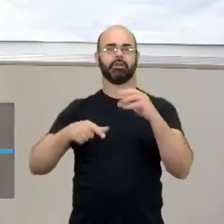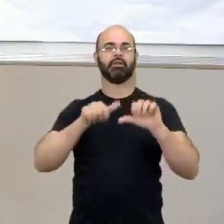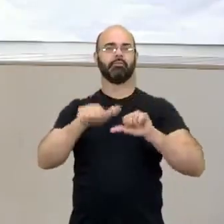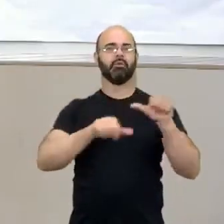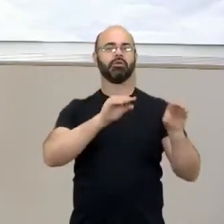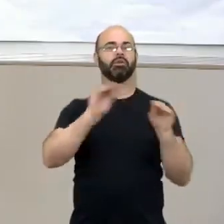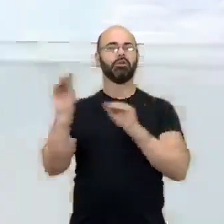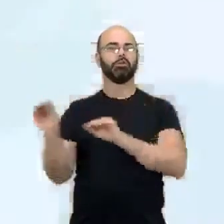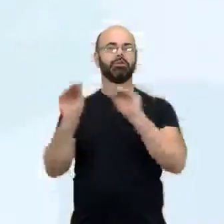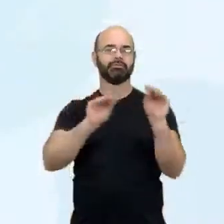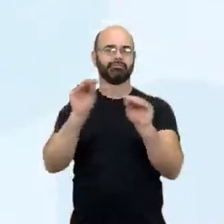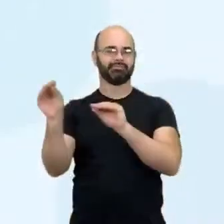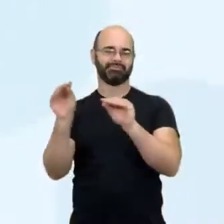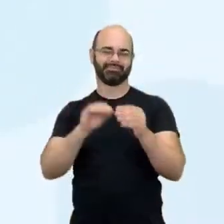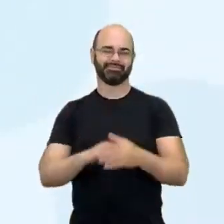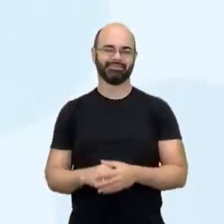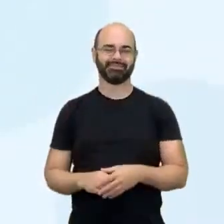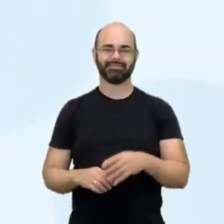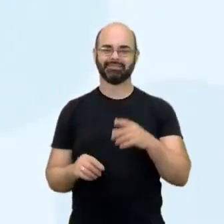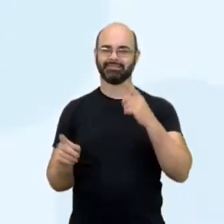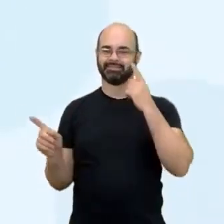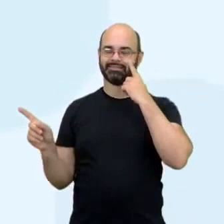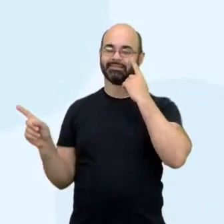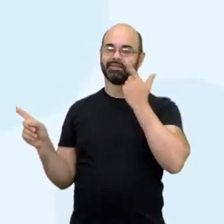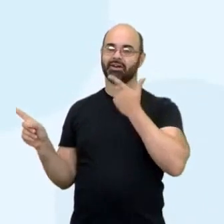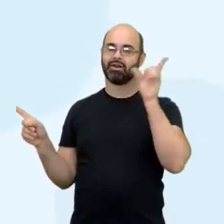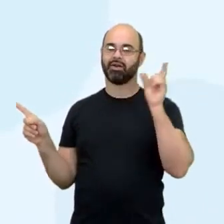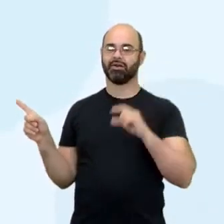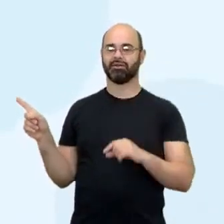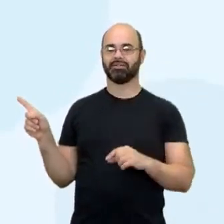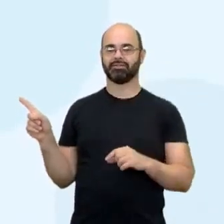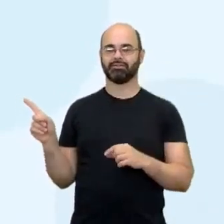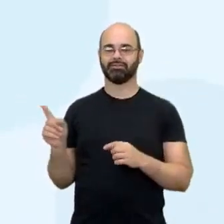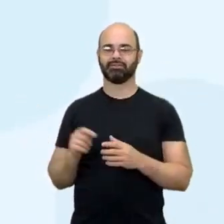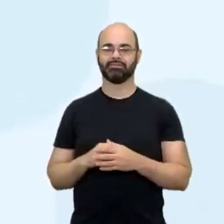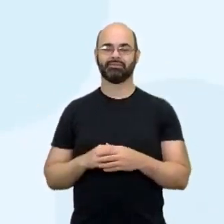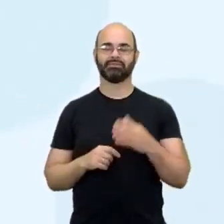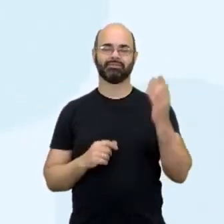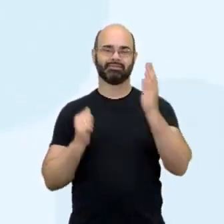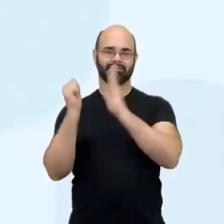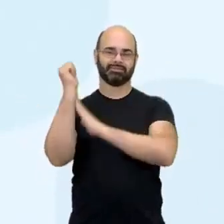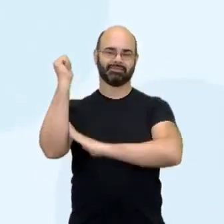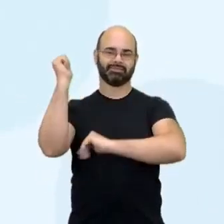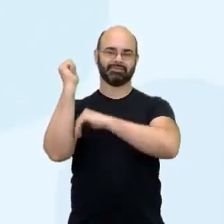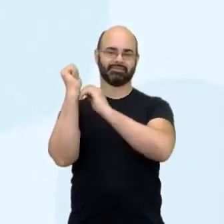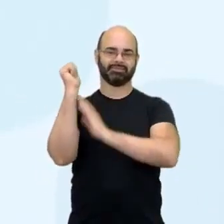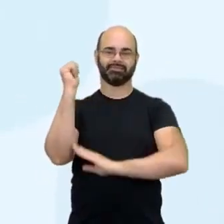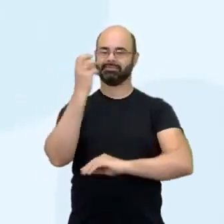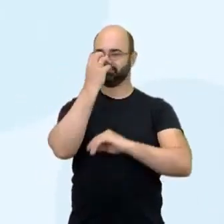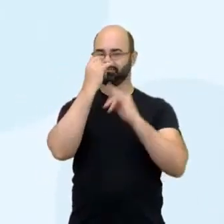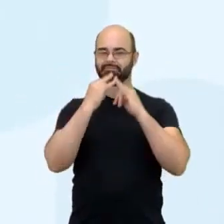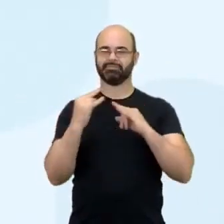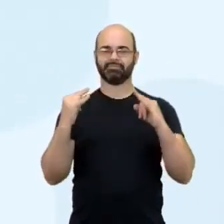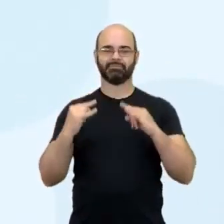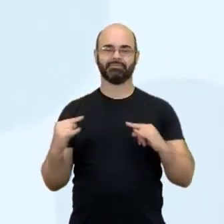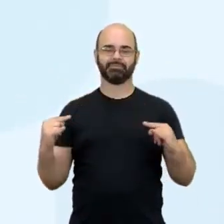tela para vocês aí um exemplo desses lambi-lambi circense.